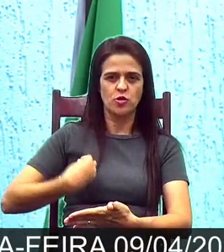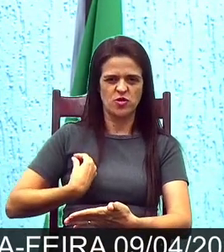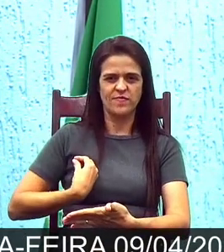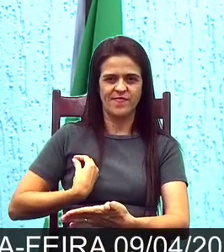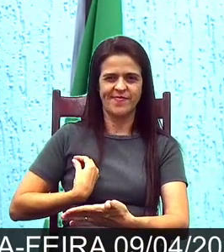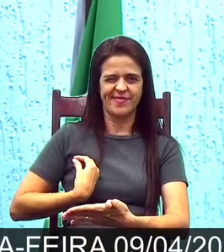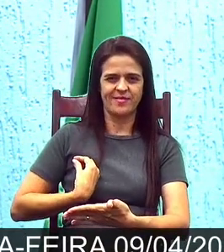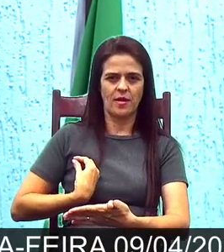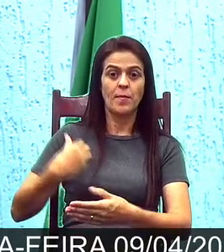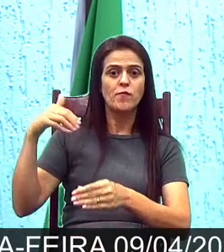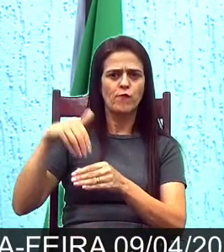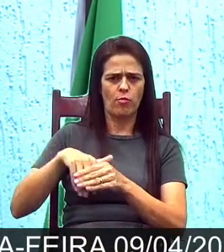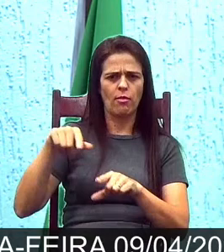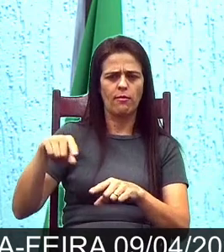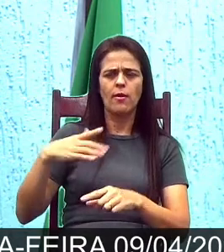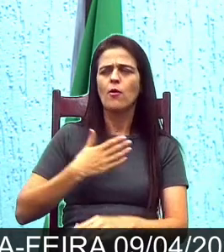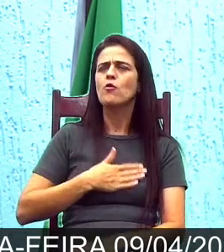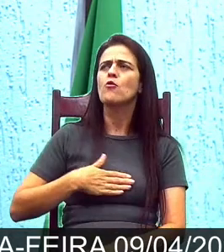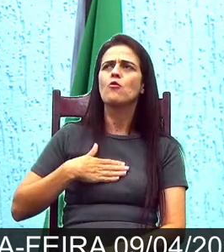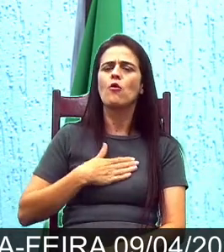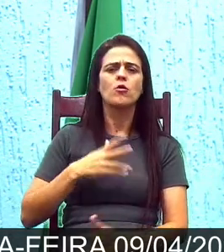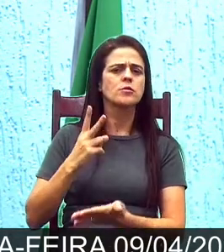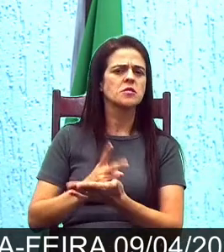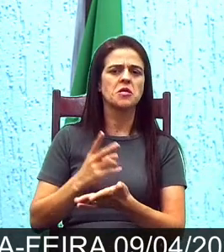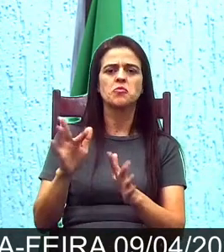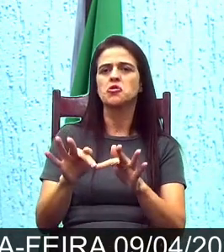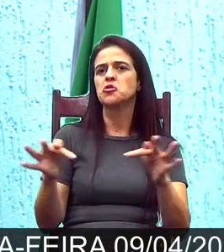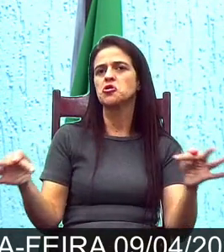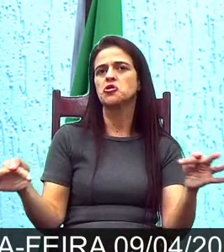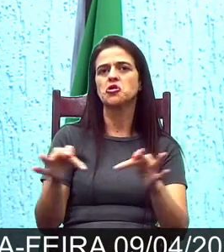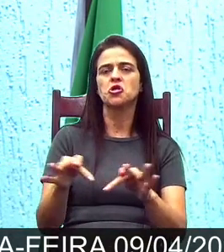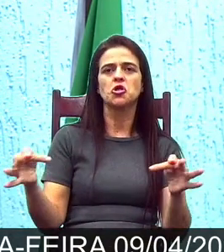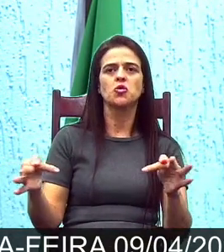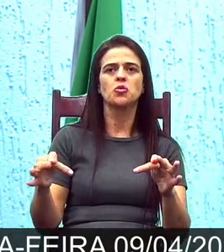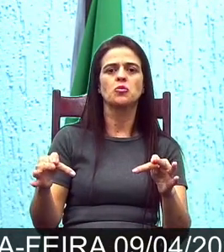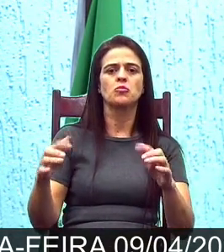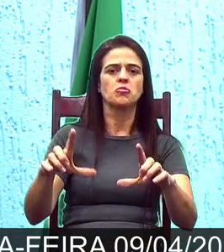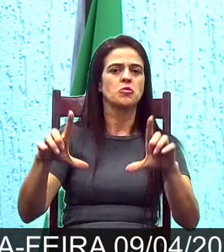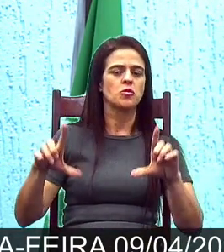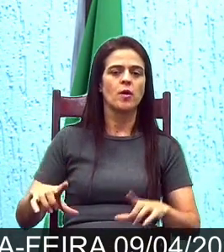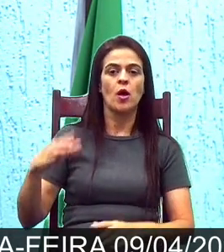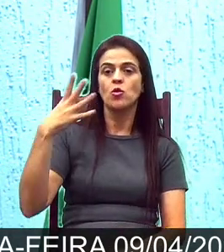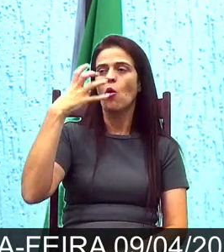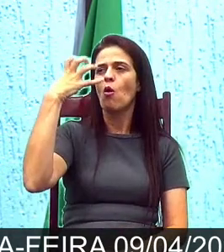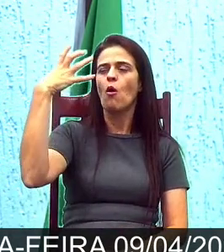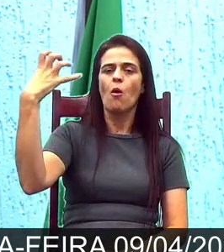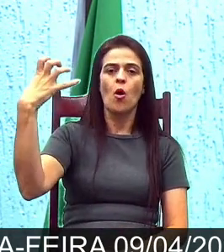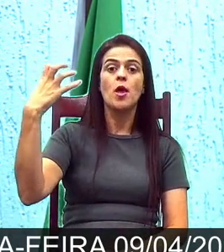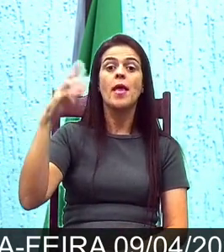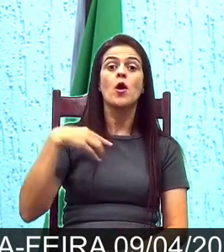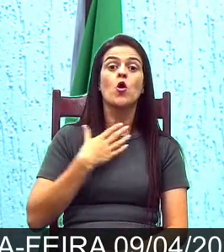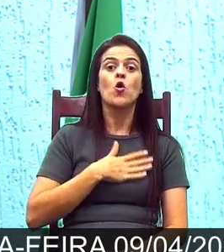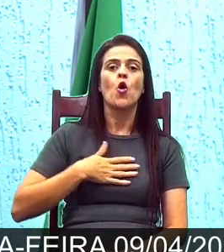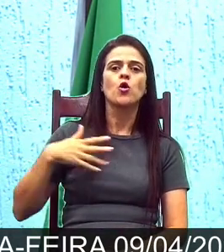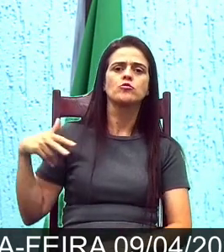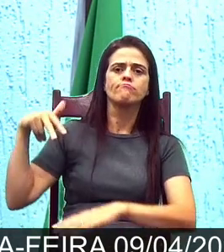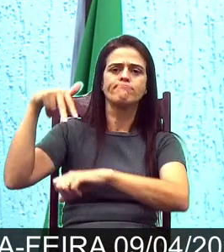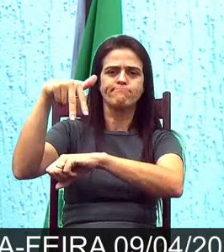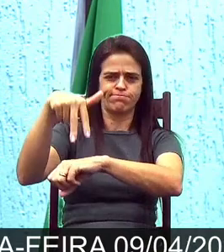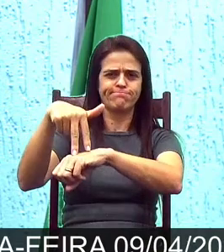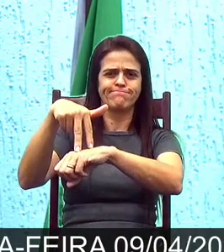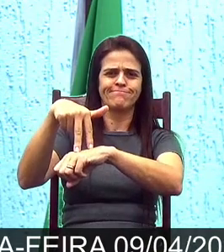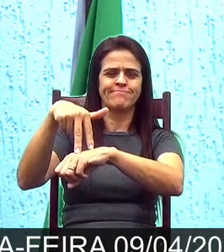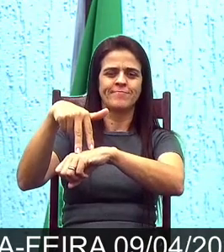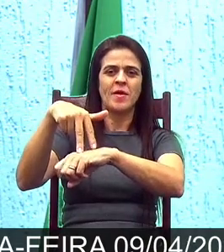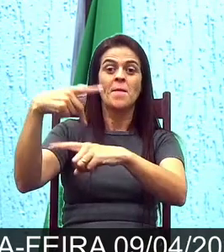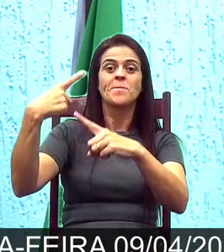para apreciação deste plenário, para título ou honrarias, gosto de lê-las de pé, para fazer reverência